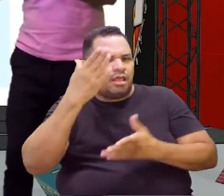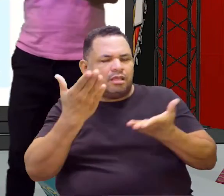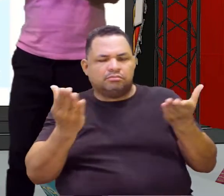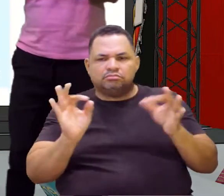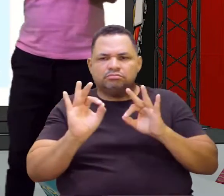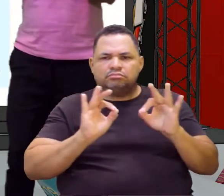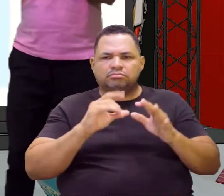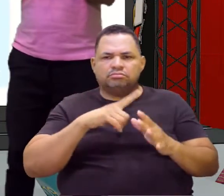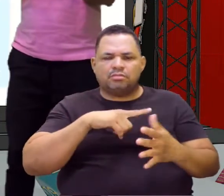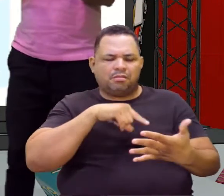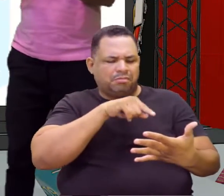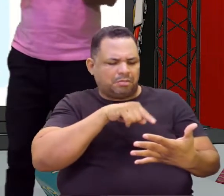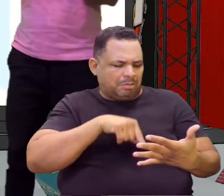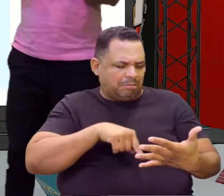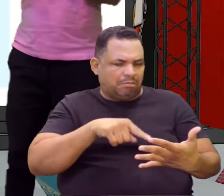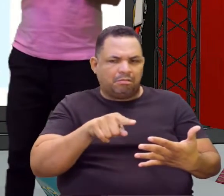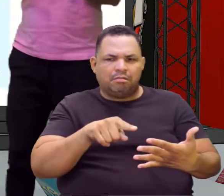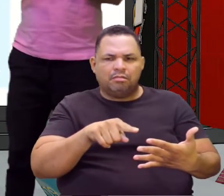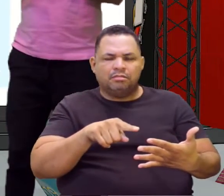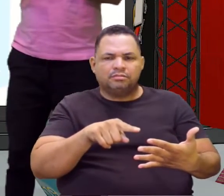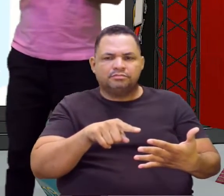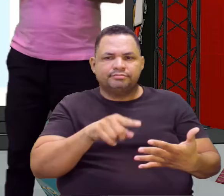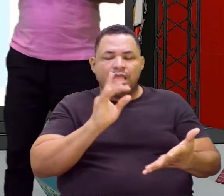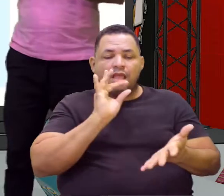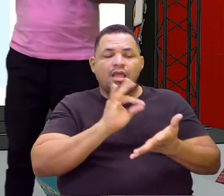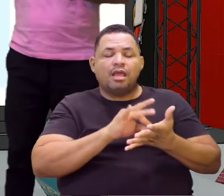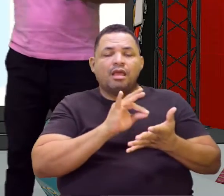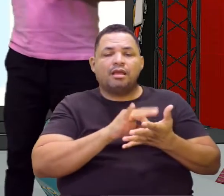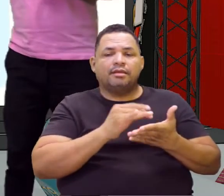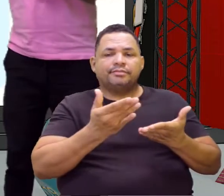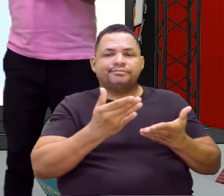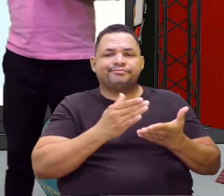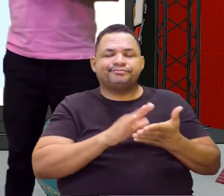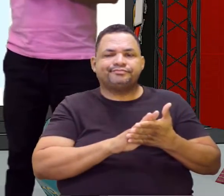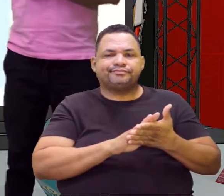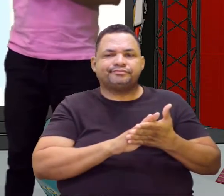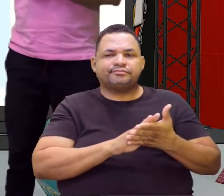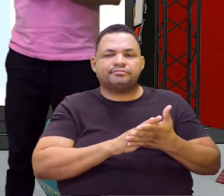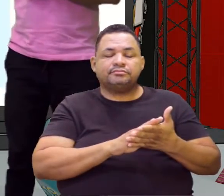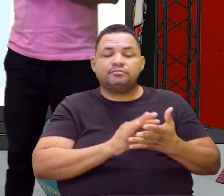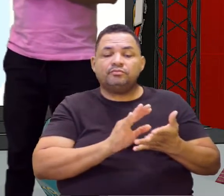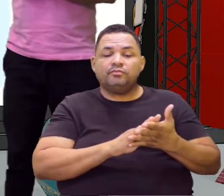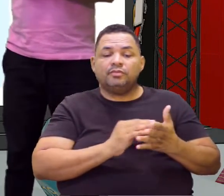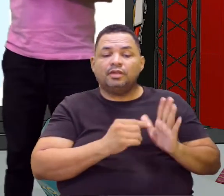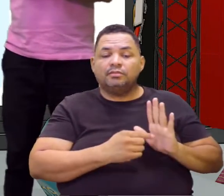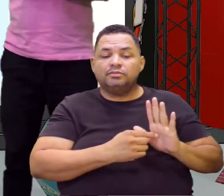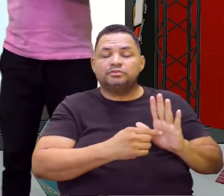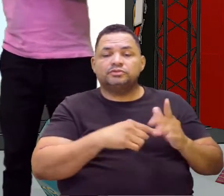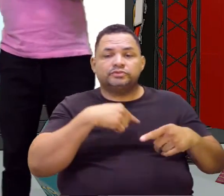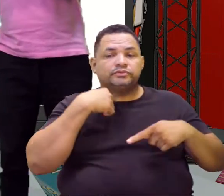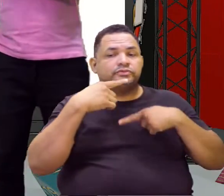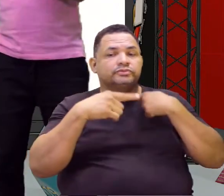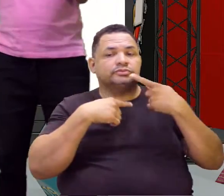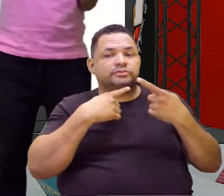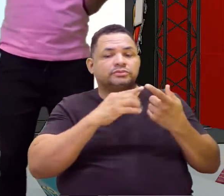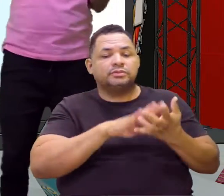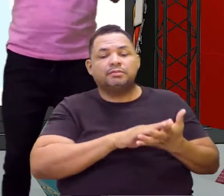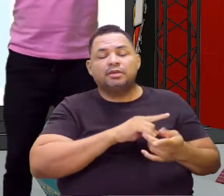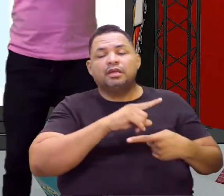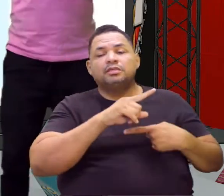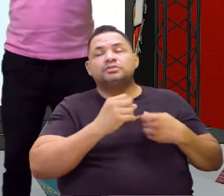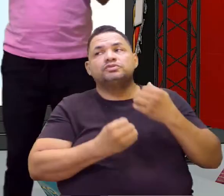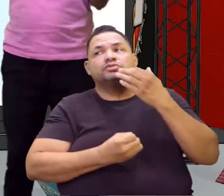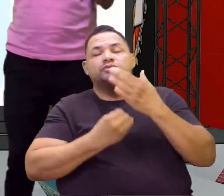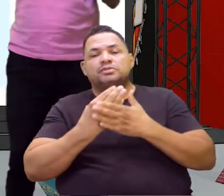aqui? Mas olha só, tem isso. O colega fala assim, verdade. Já lançou a dúvida para ele. Aí daqui a pouco ele vai estudar e volta